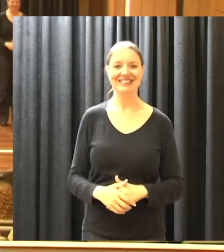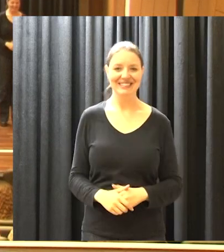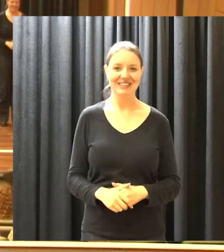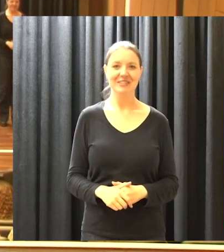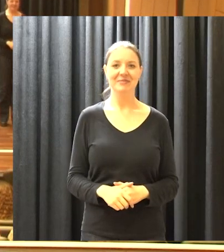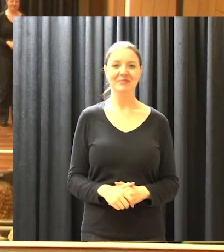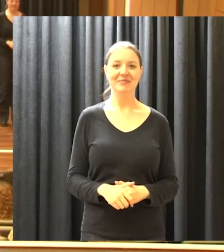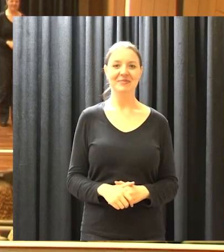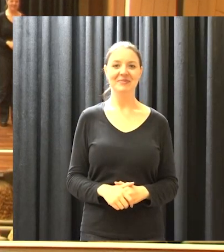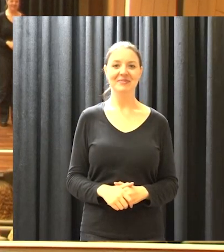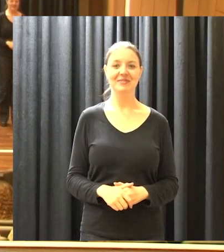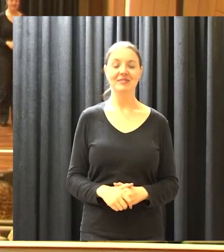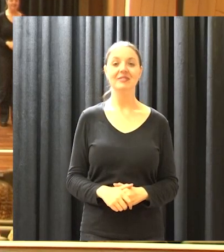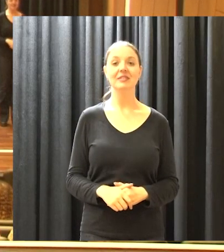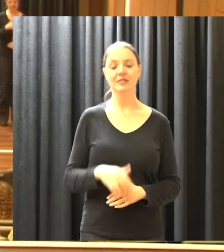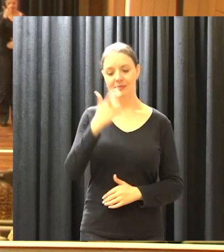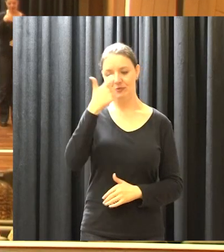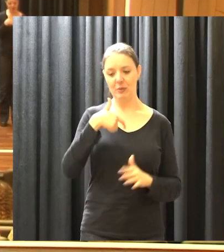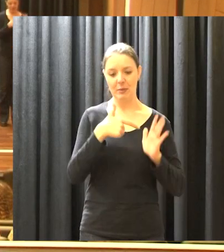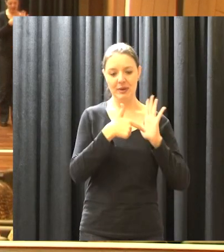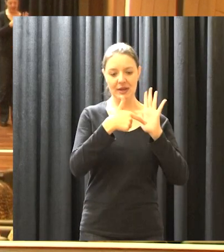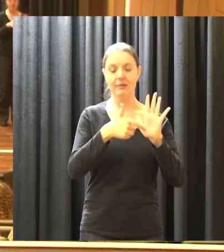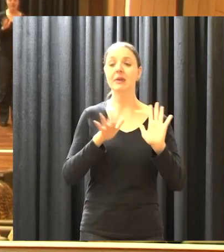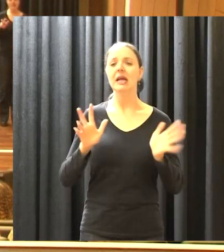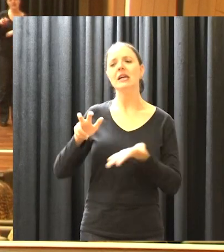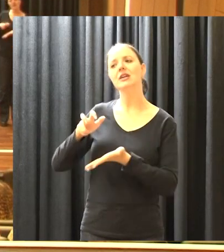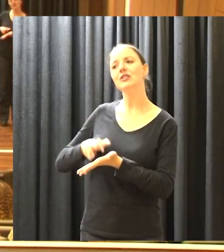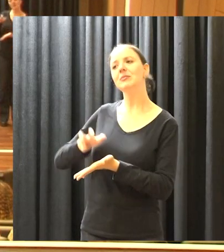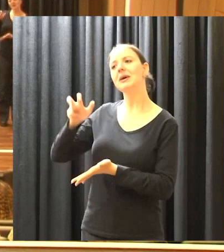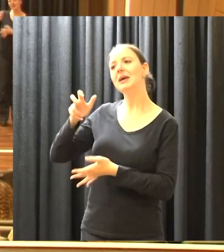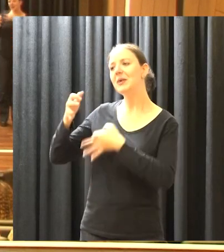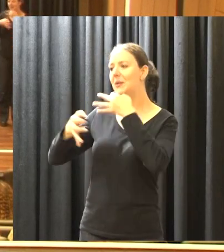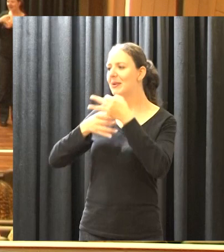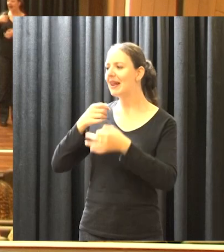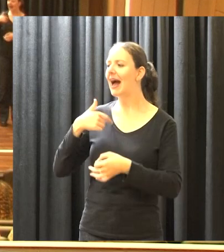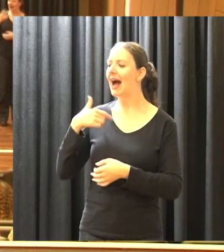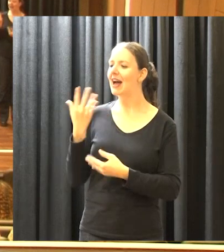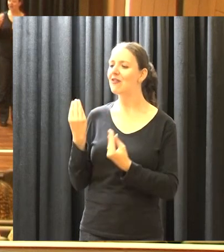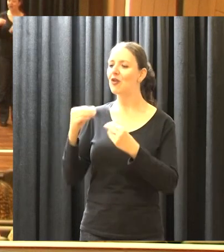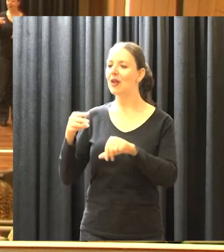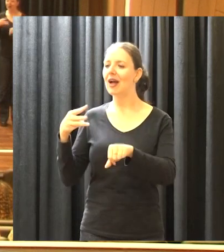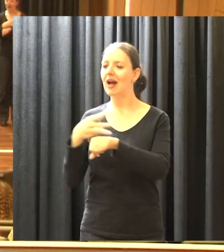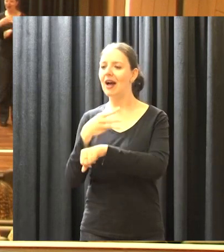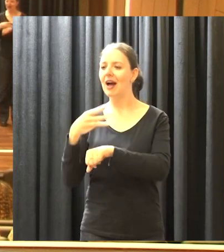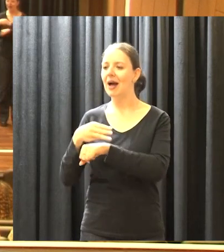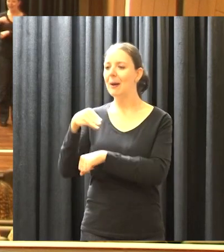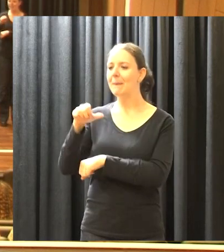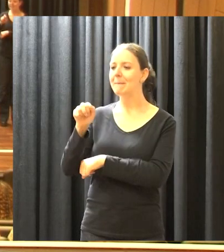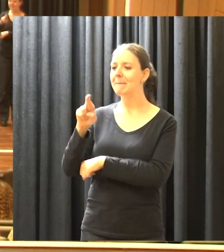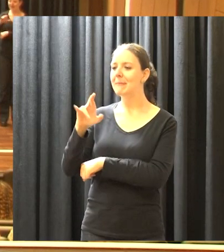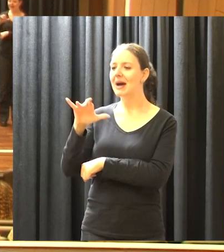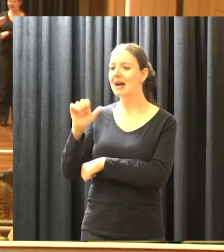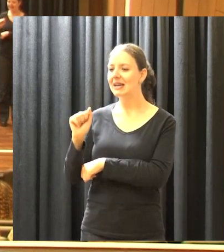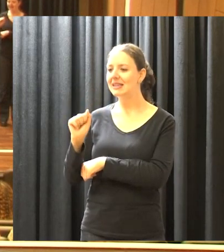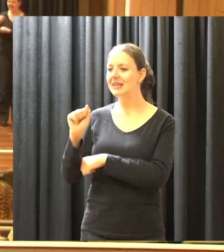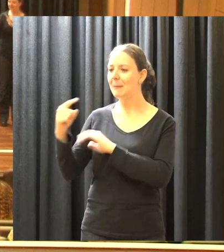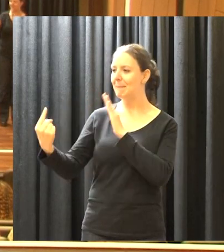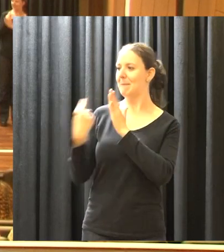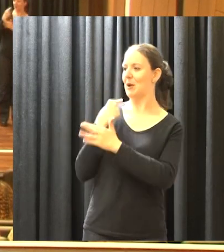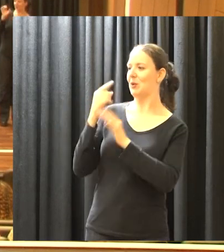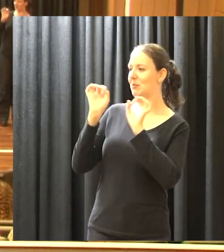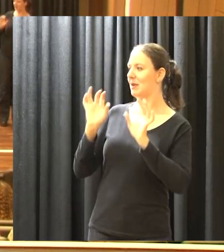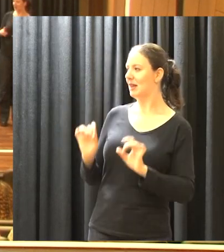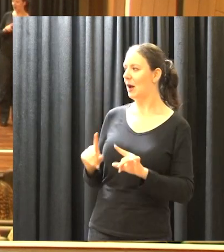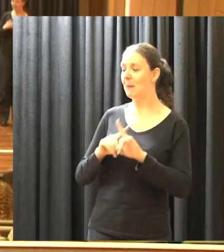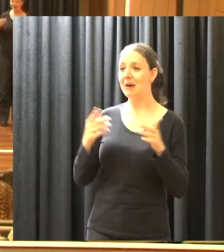Então, como já foi apresentada, né, de manhã eu ia comentar assim, gente, vou colocar no Lattes, a Márcia Moraes me fez uma pergunta. Mas aí agora a